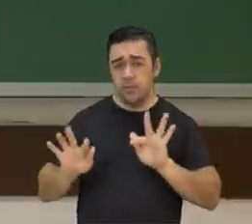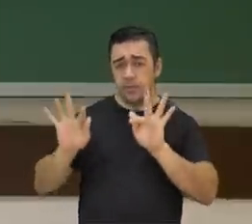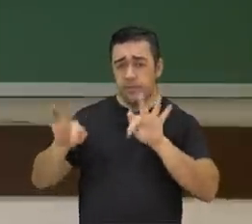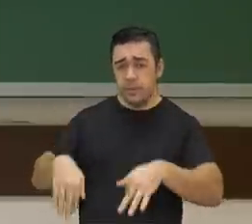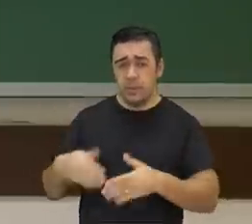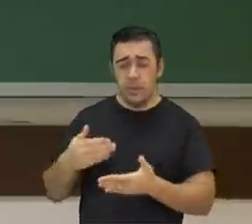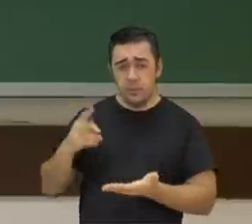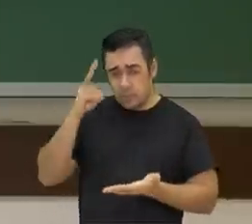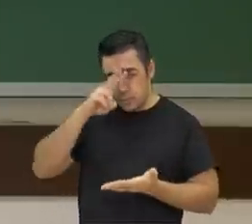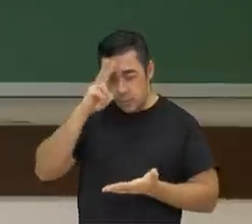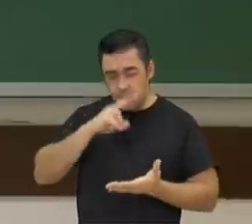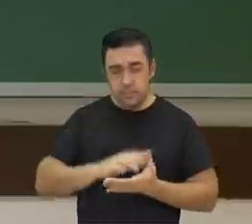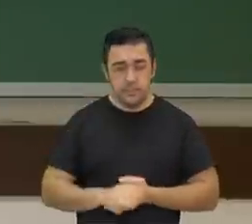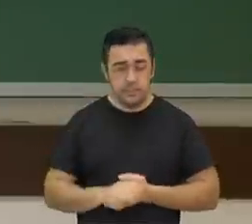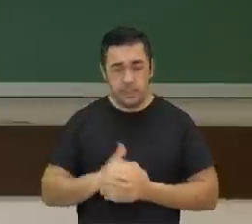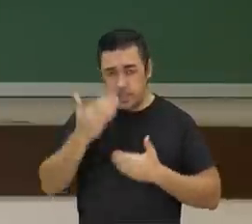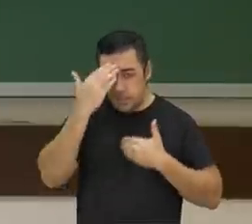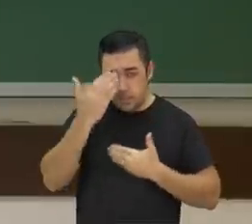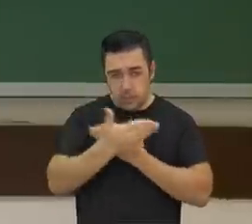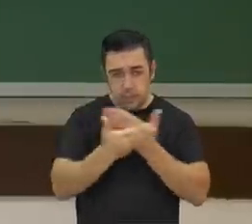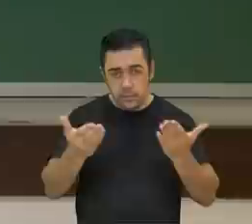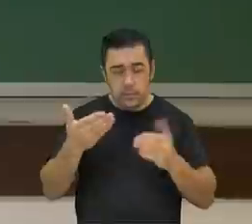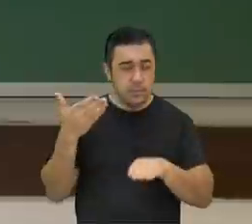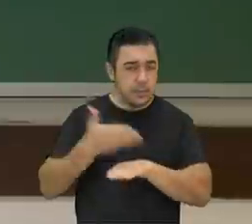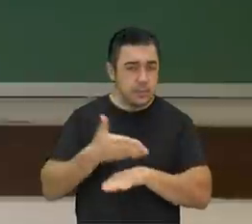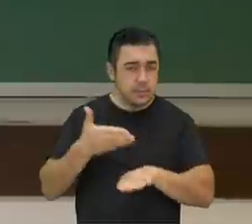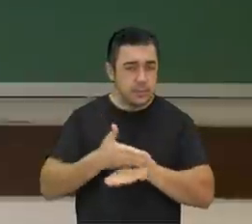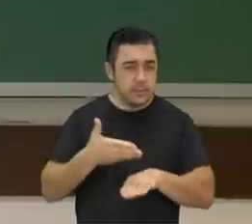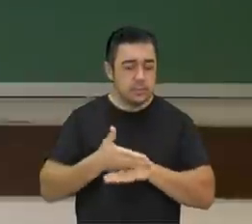do final dos contos. Agradeço a participação de